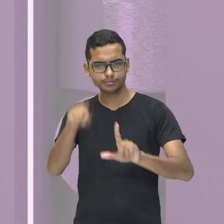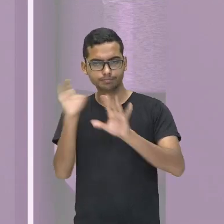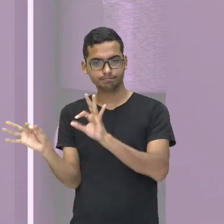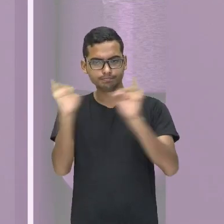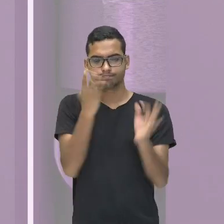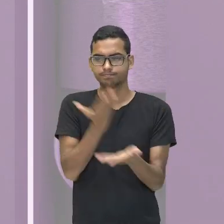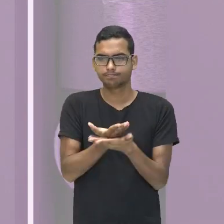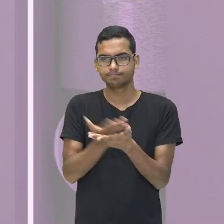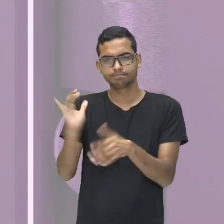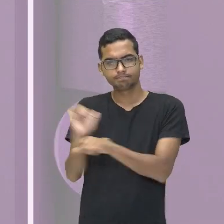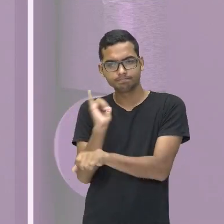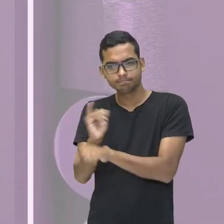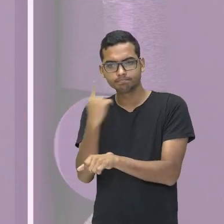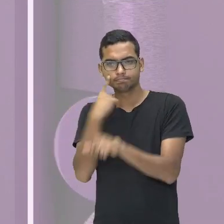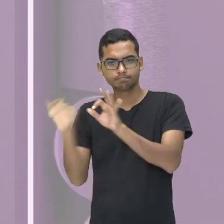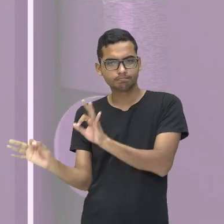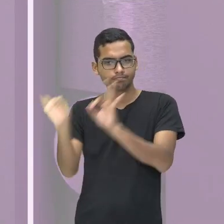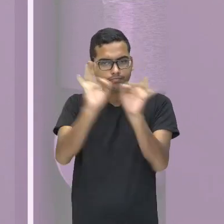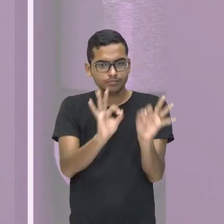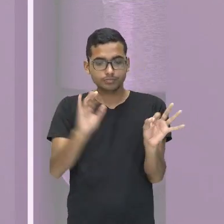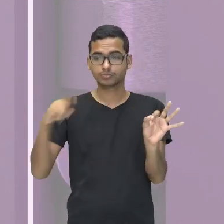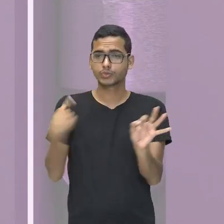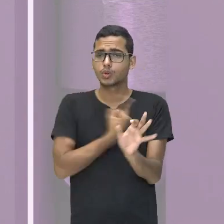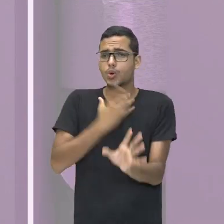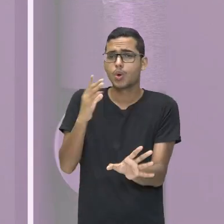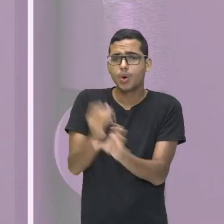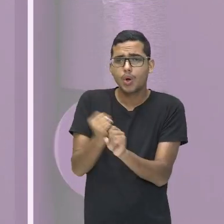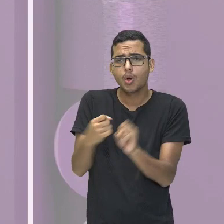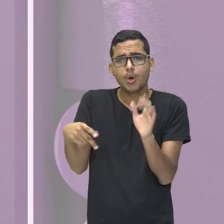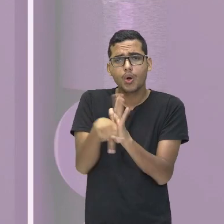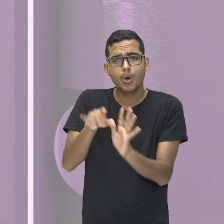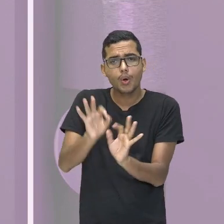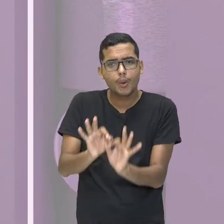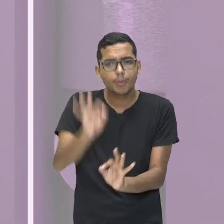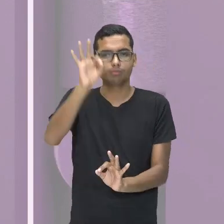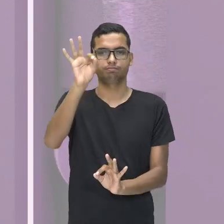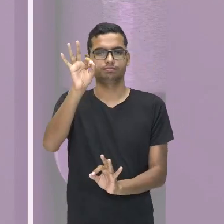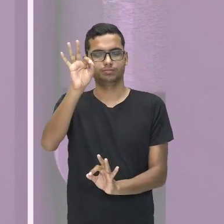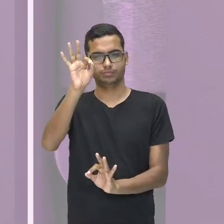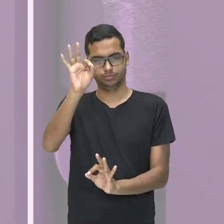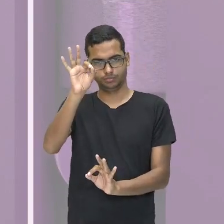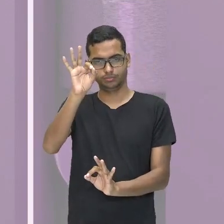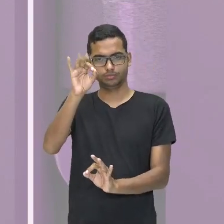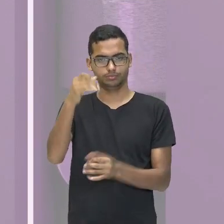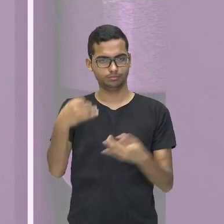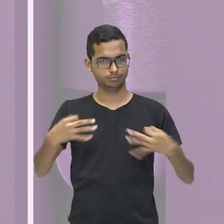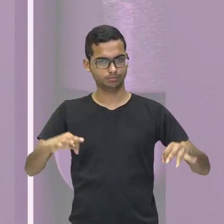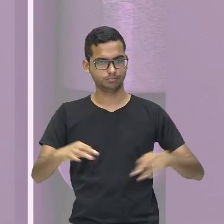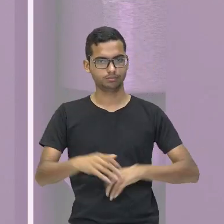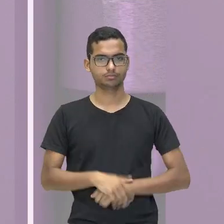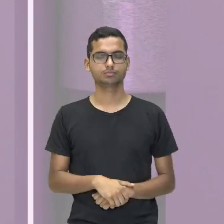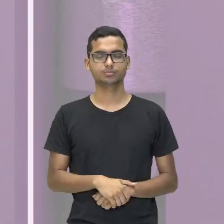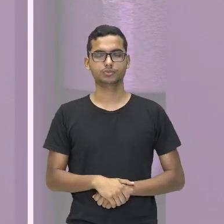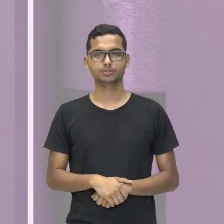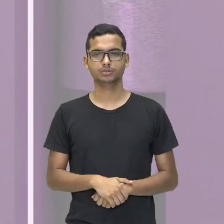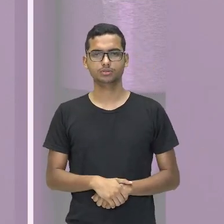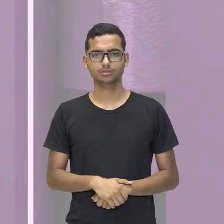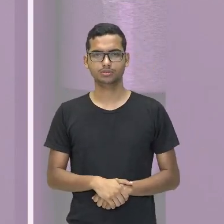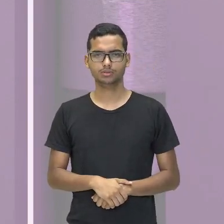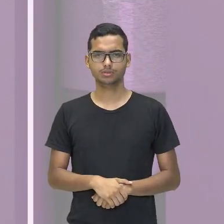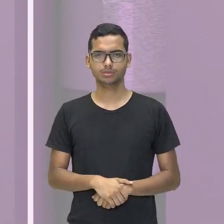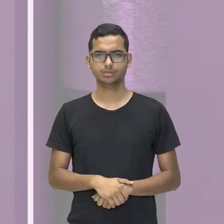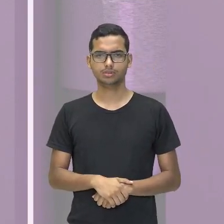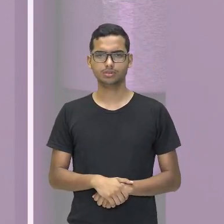nosso esquema, né, que a gente vai calcular uma distância. A gente não vai estar deixando de calcular uma distância, mas essa distância não vai